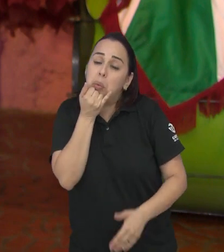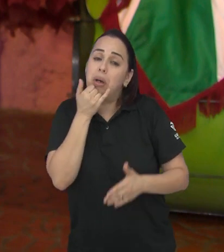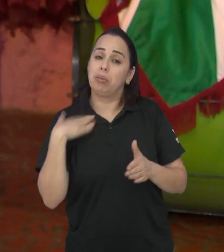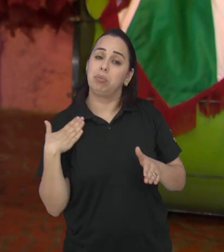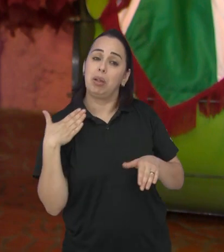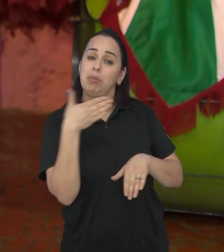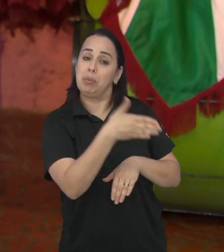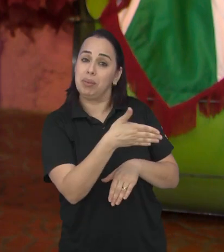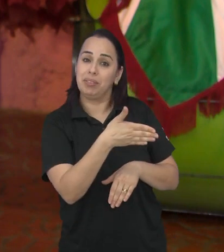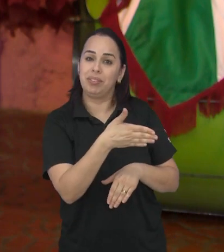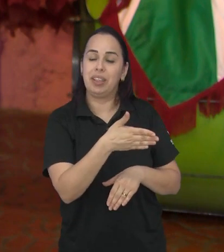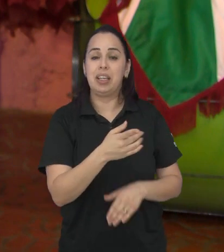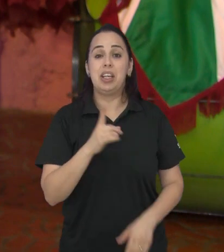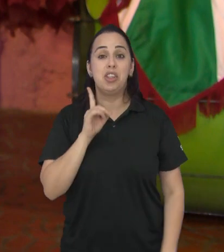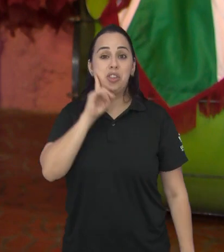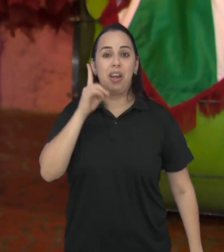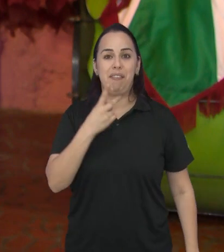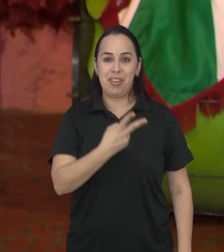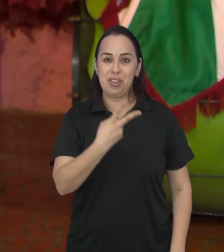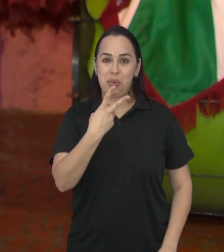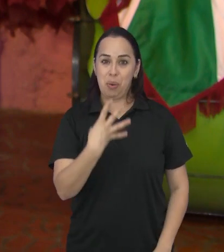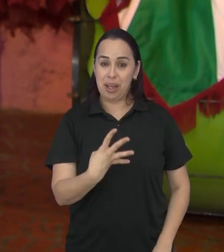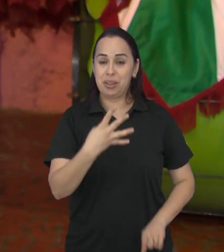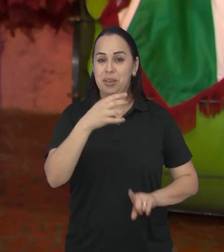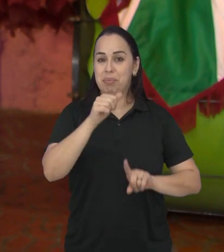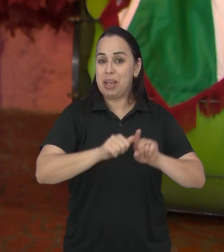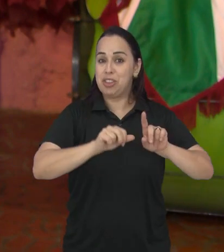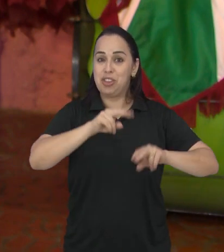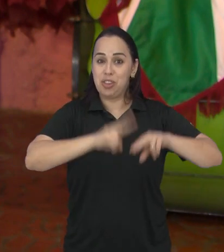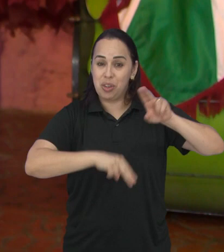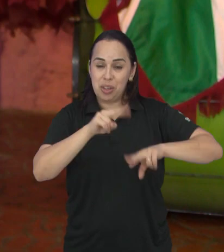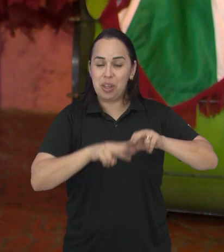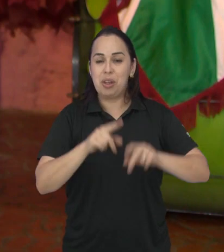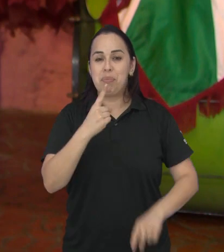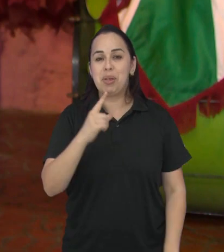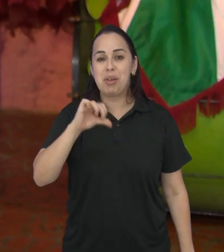né? Então a gente, em dia